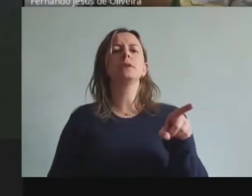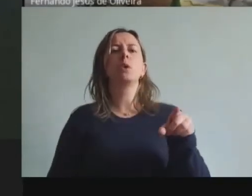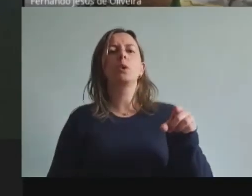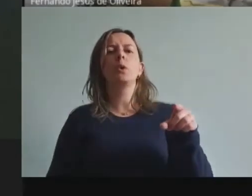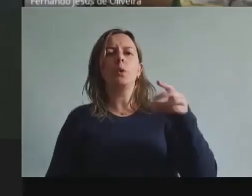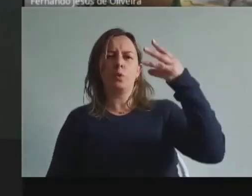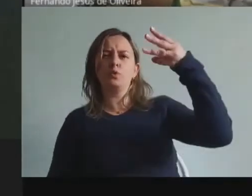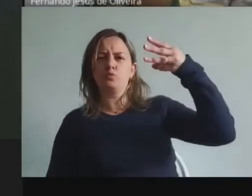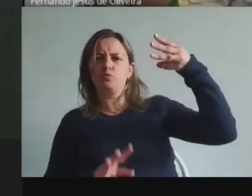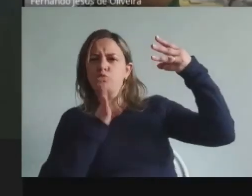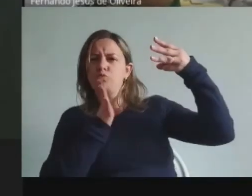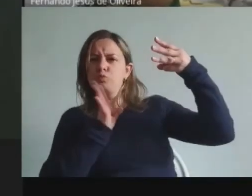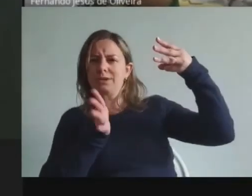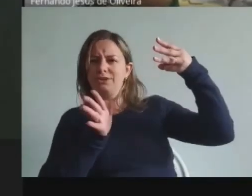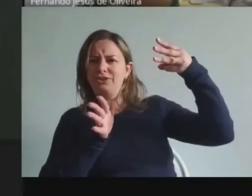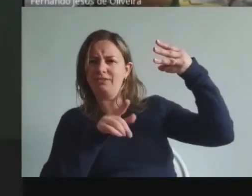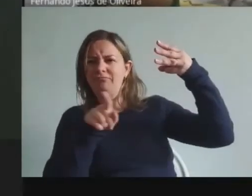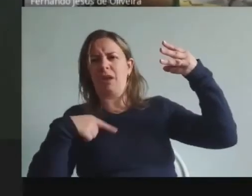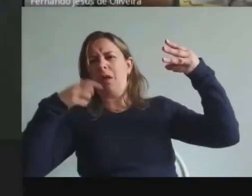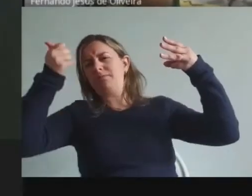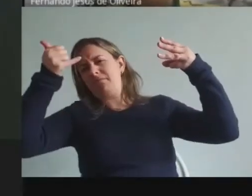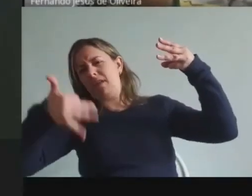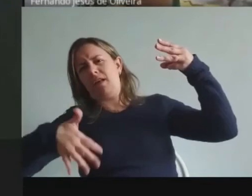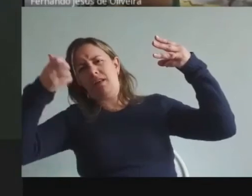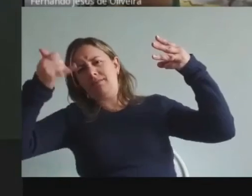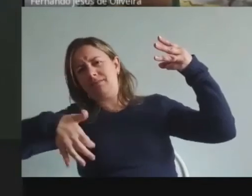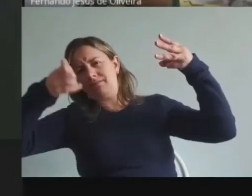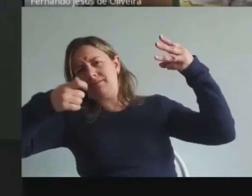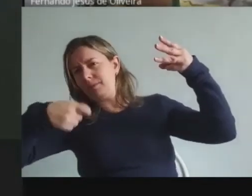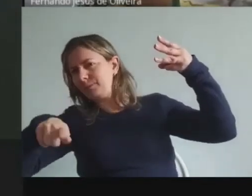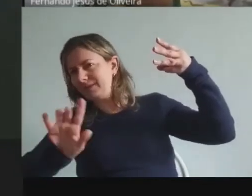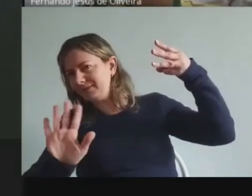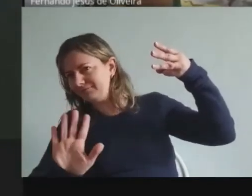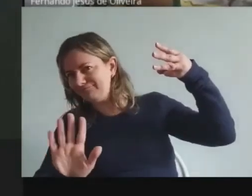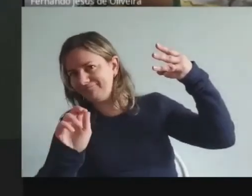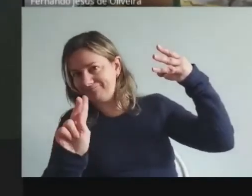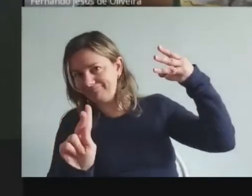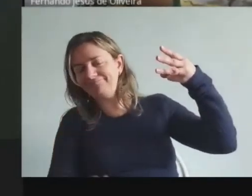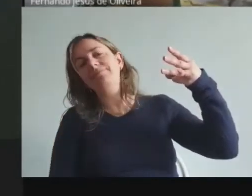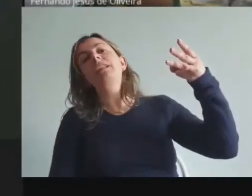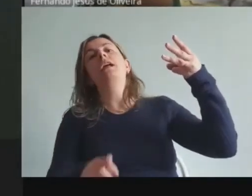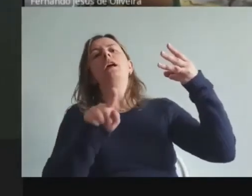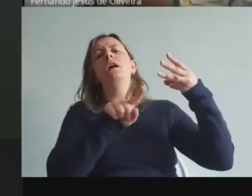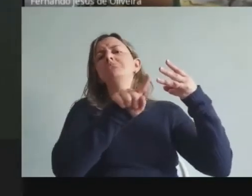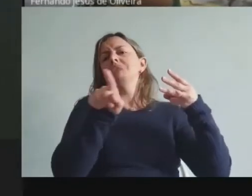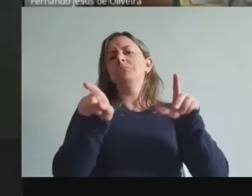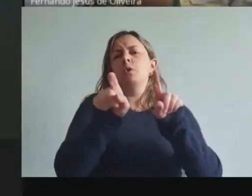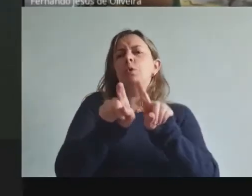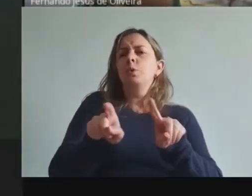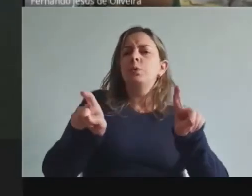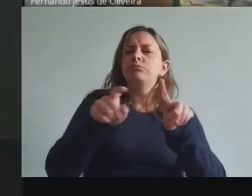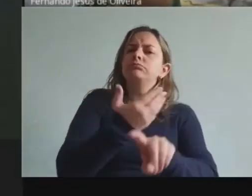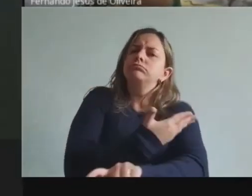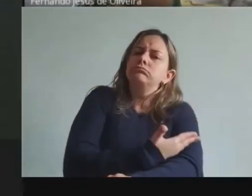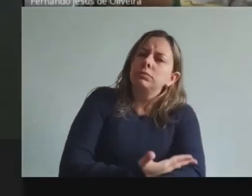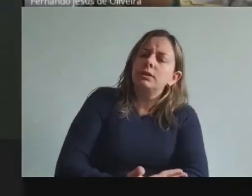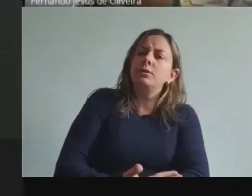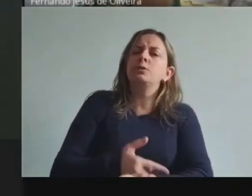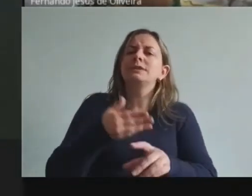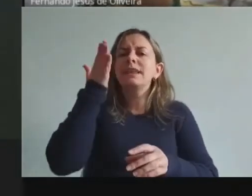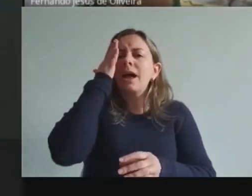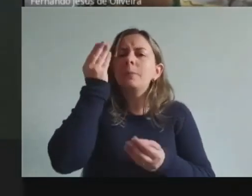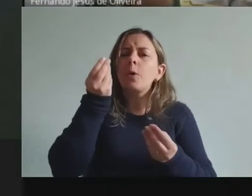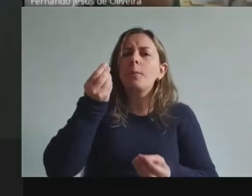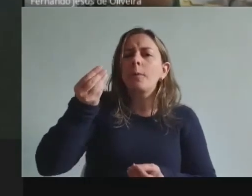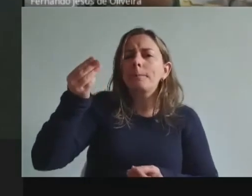Esses três aqui vocês já conhecem, não preciso ficar falando muito, né? Beleza. Quem mexe um pouquinho com computador, memória,